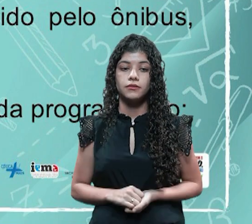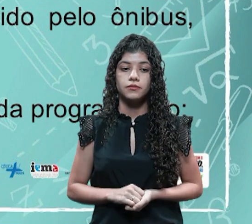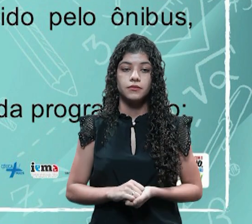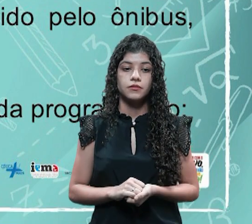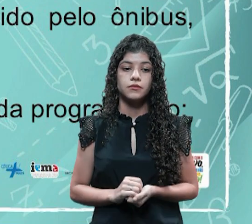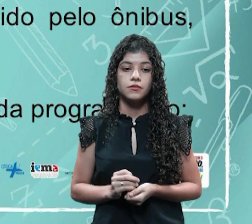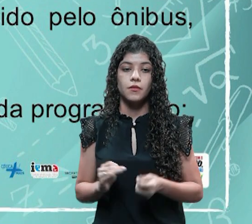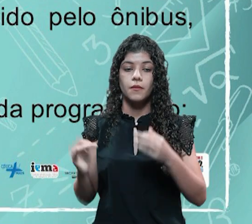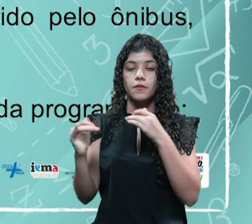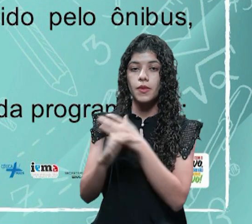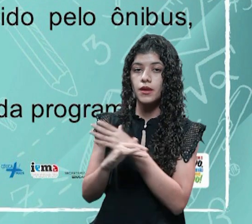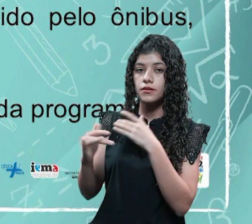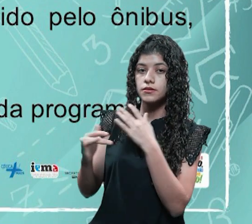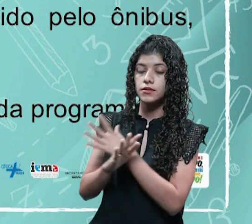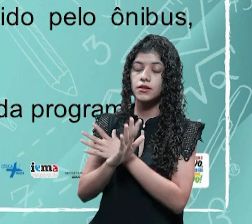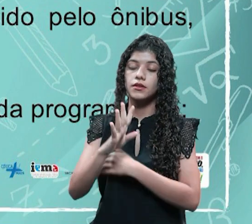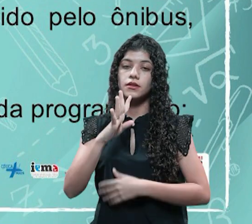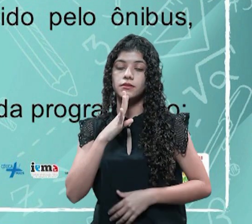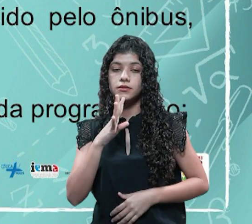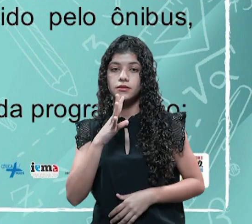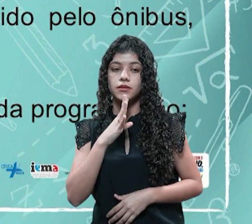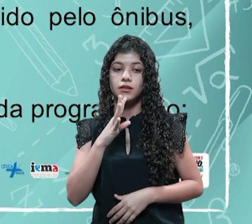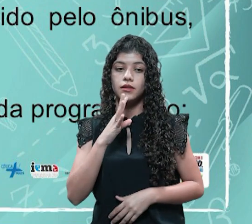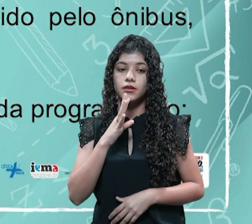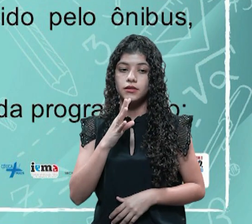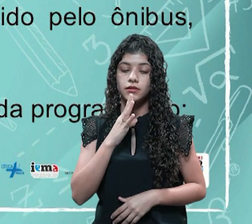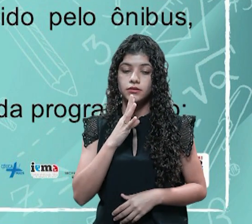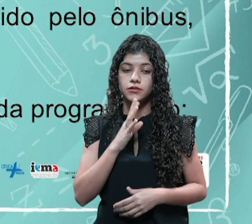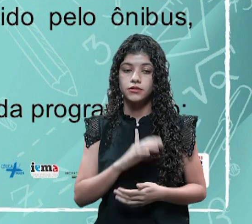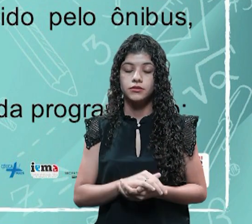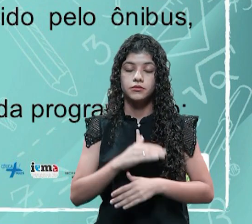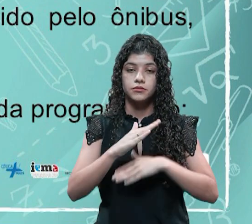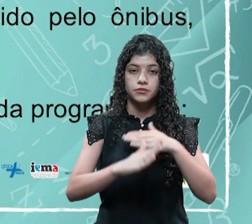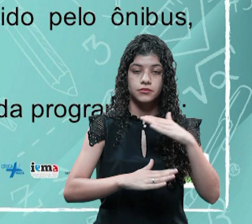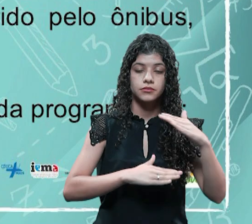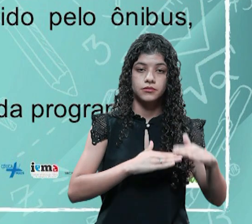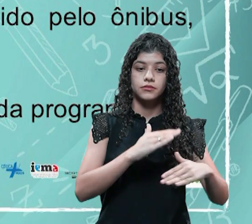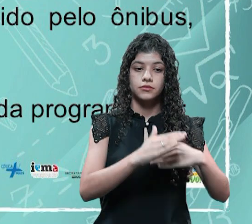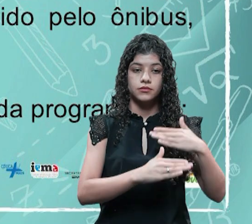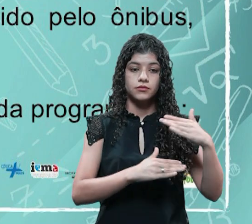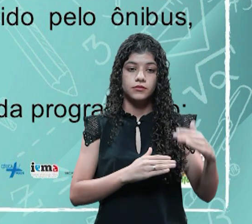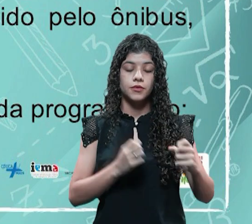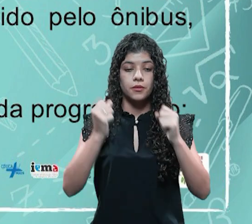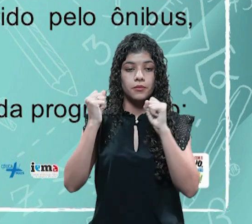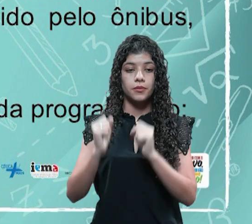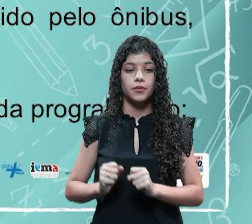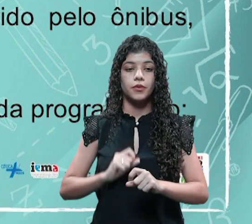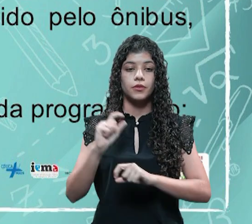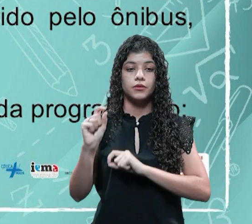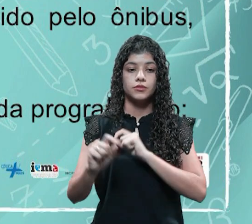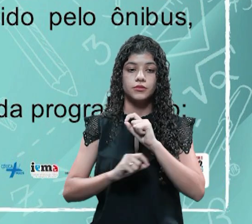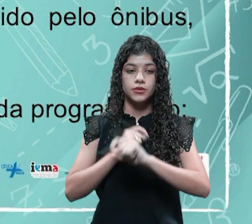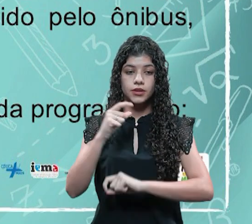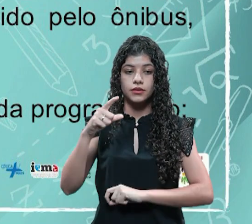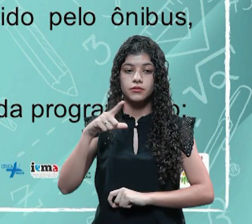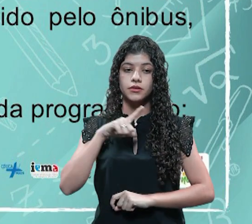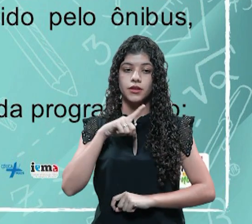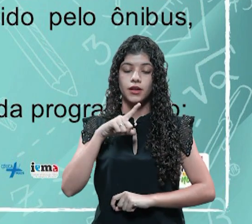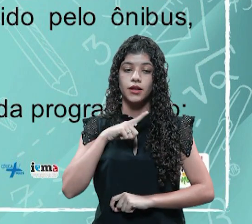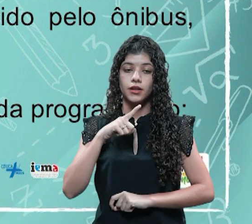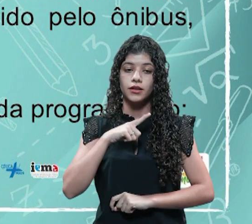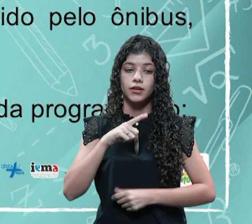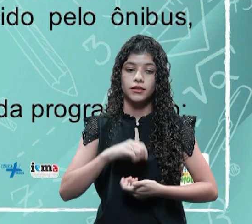ou não, né, se conhecer bem, e contratar um pessoal, né, preparado para desenvolvê-la, né. Pode ser, geralmente a